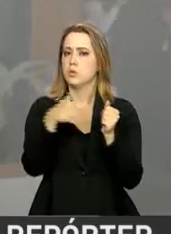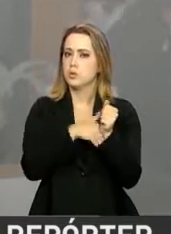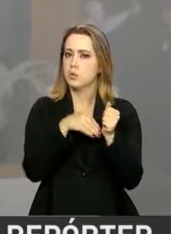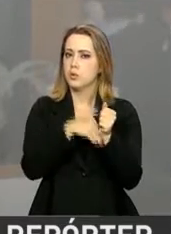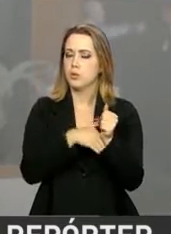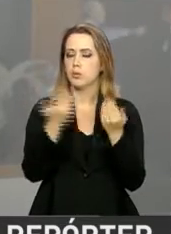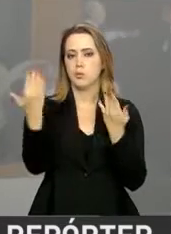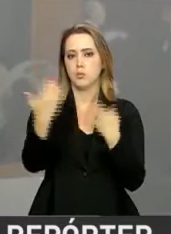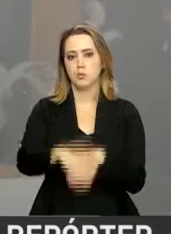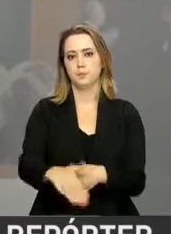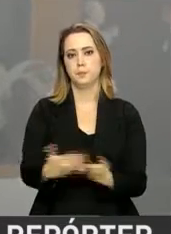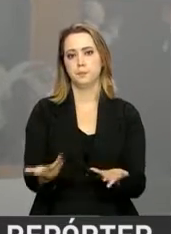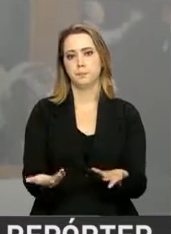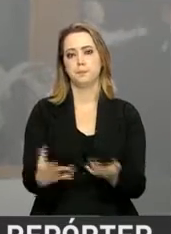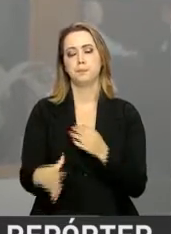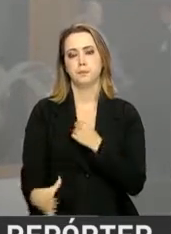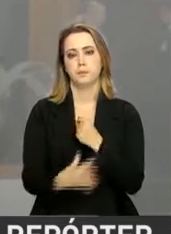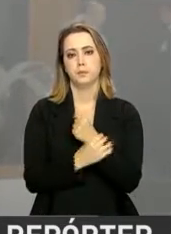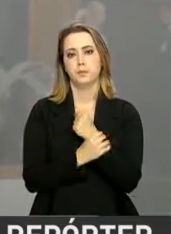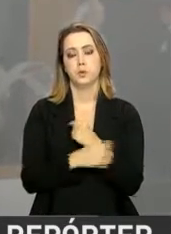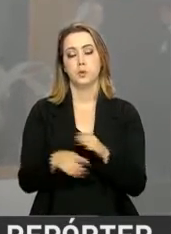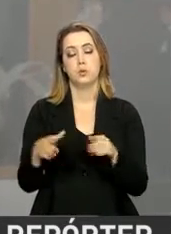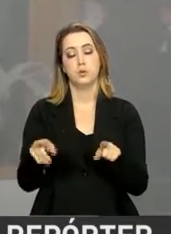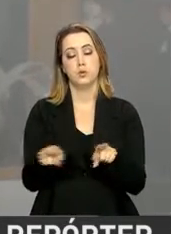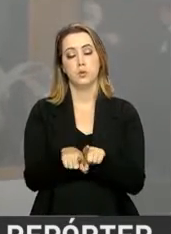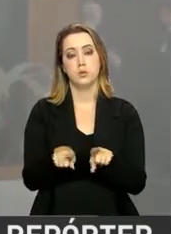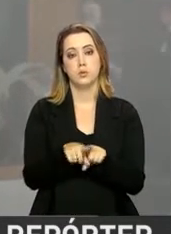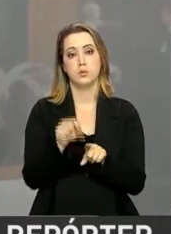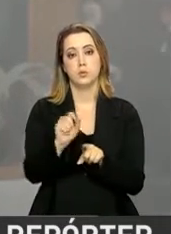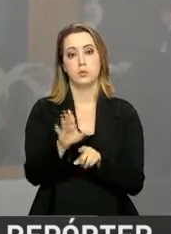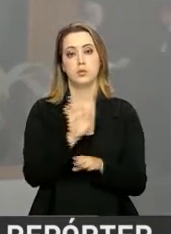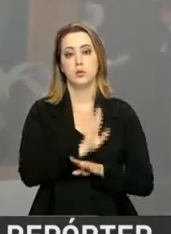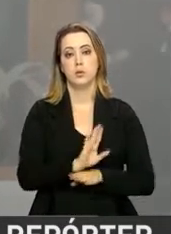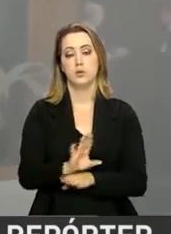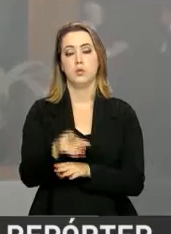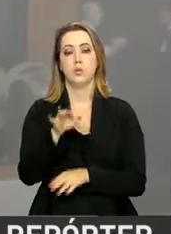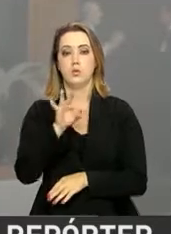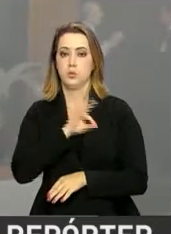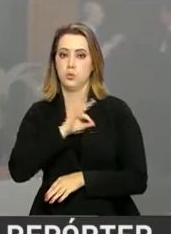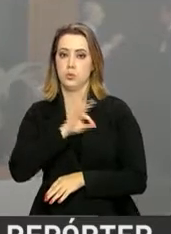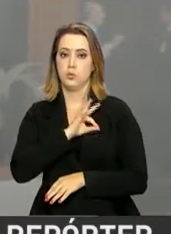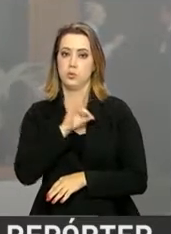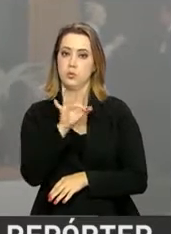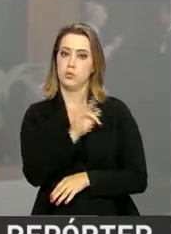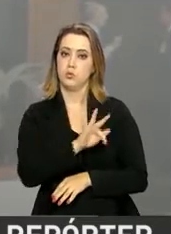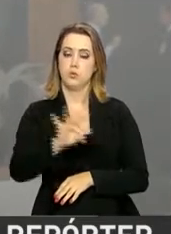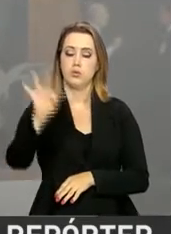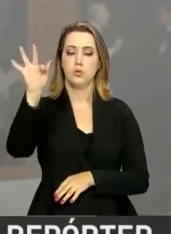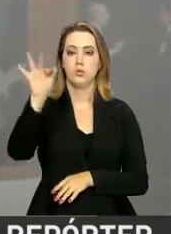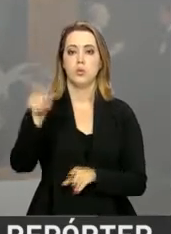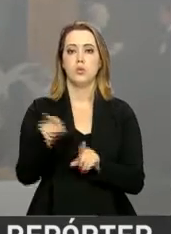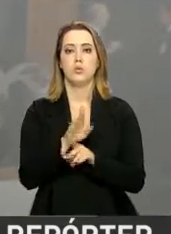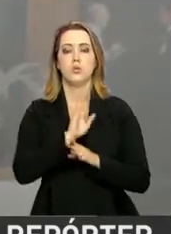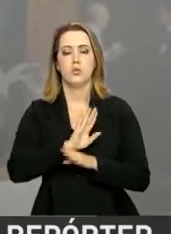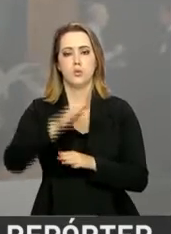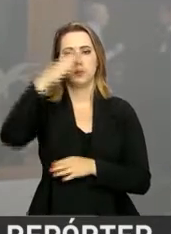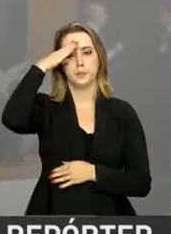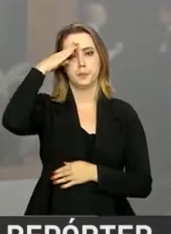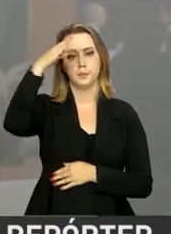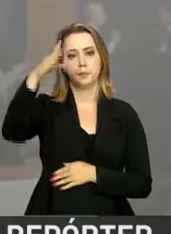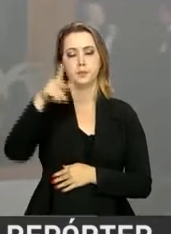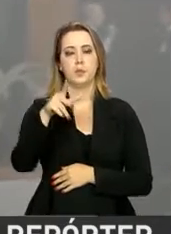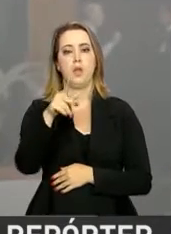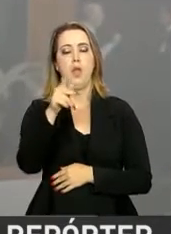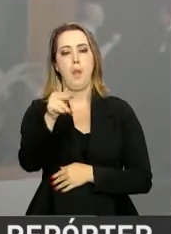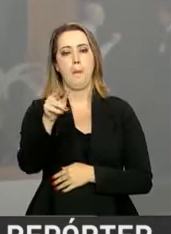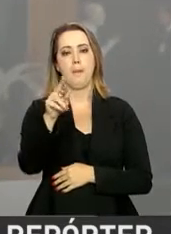provas a segurança vai contar com a participação direta da polícia federal e com apoio das forças armadas da polícia rodoviária